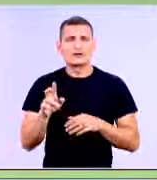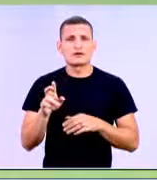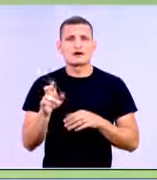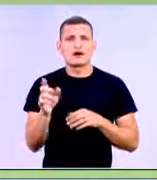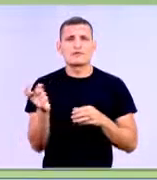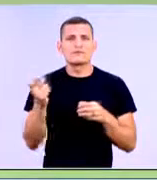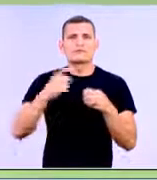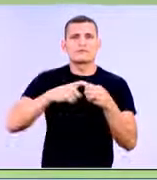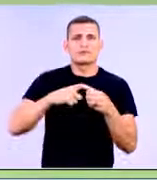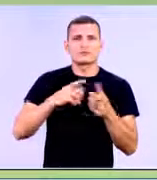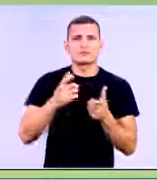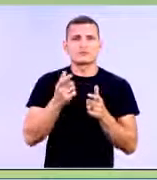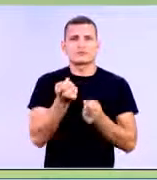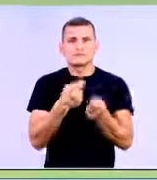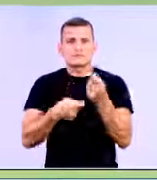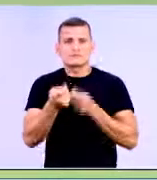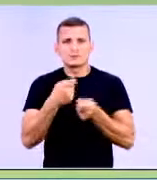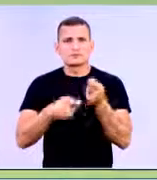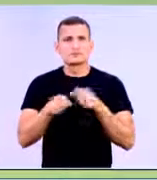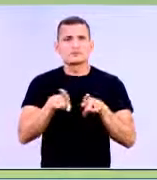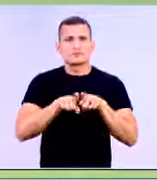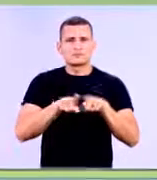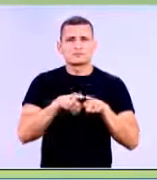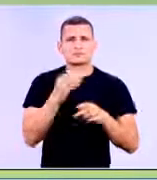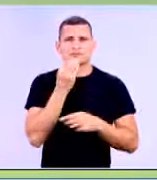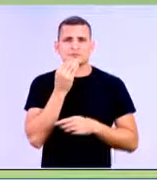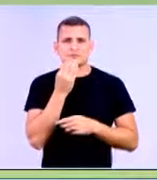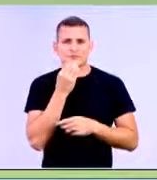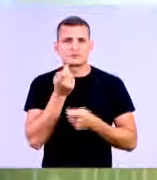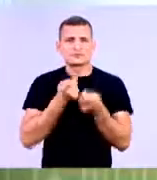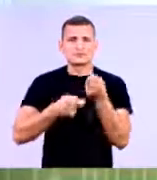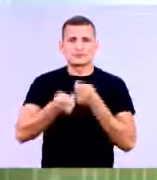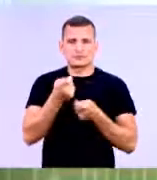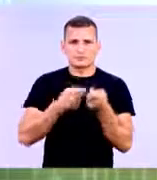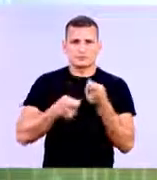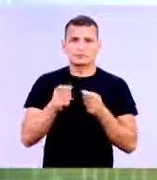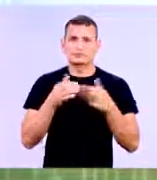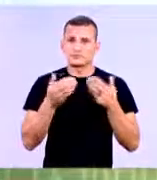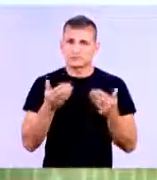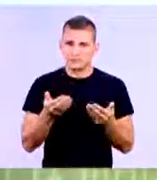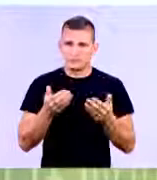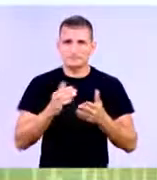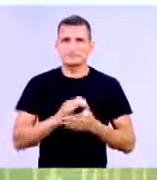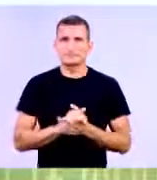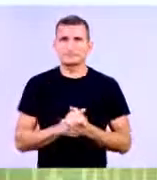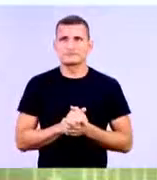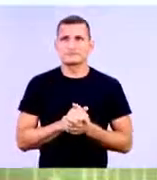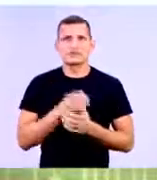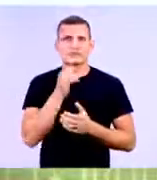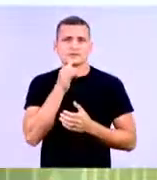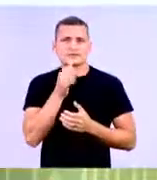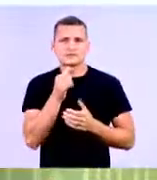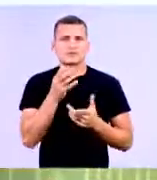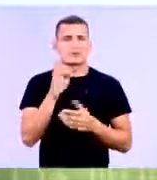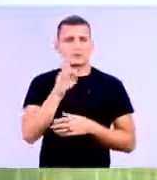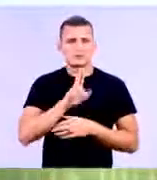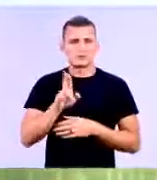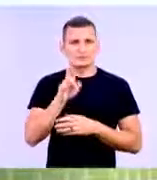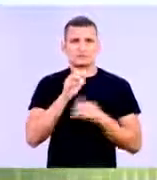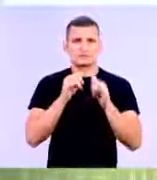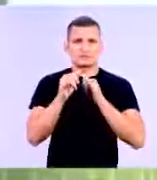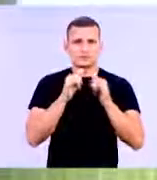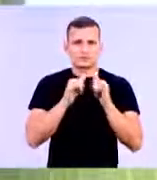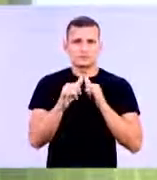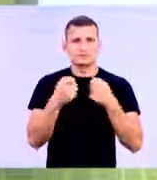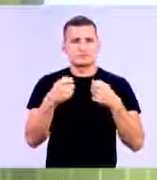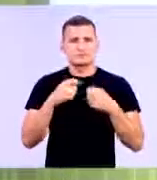investimentos e as oportunidades de negócios. Então, veja bem, a partir do momento que se manipula informações, devemos